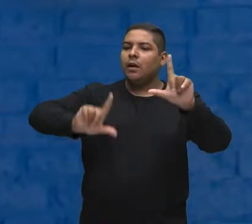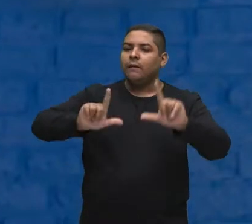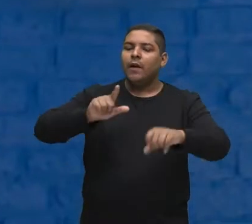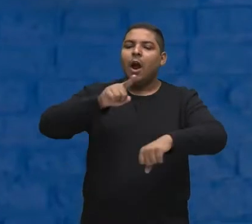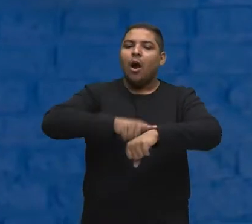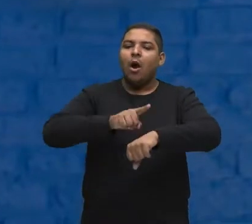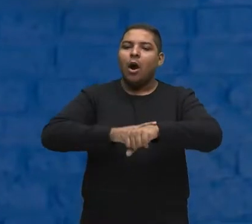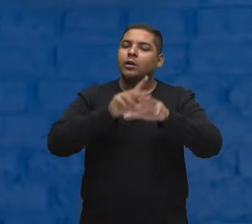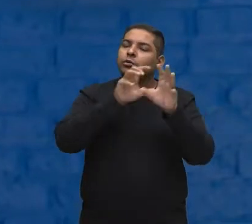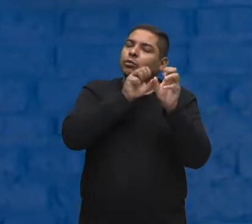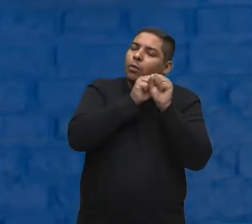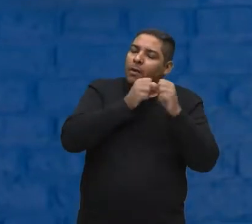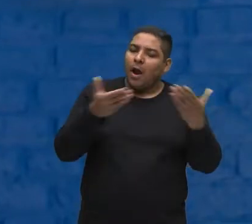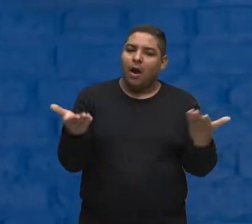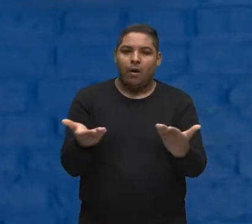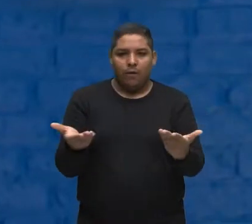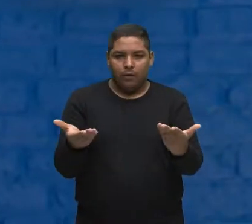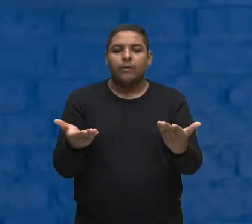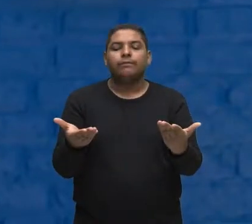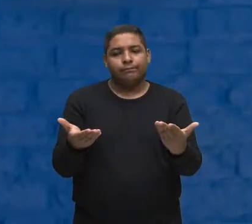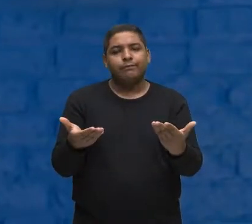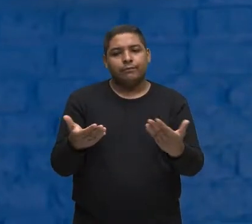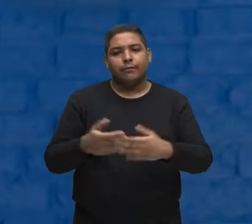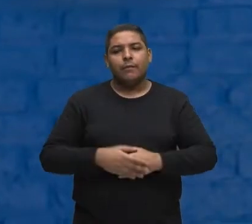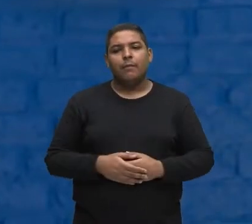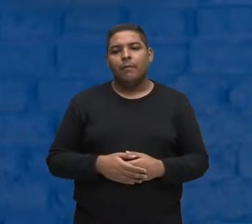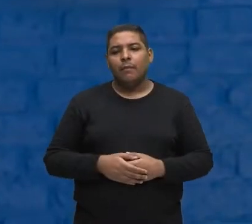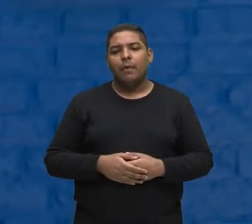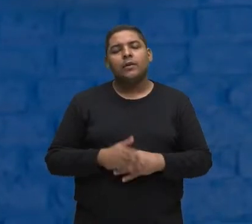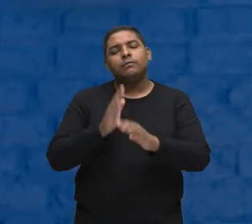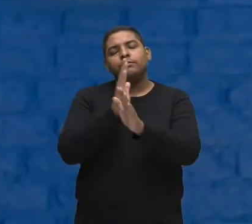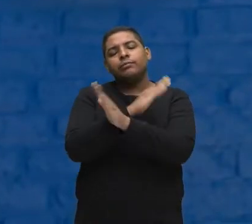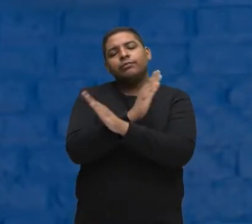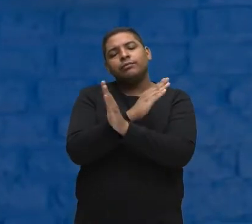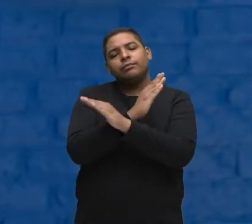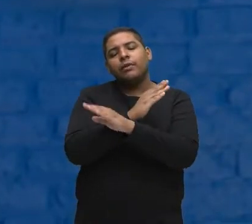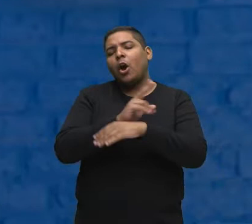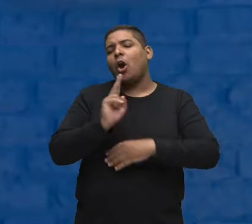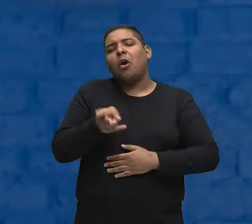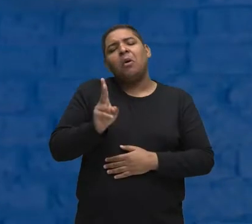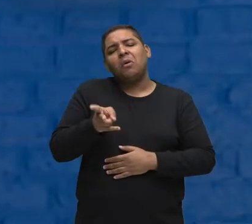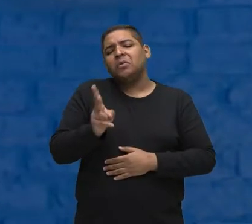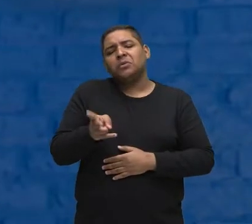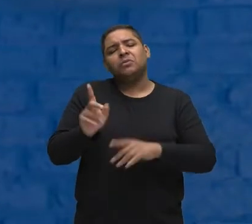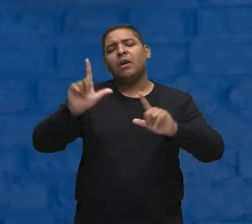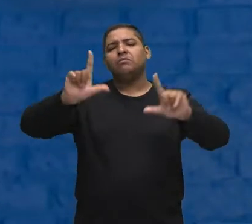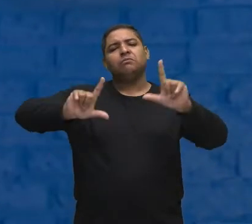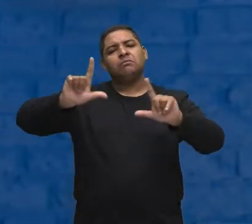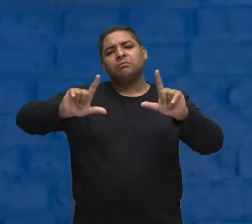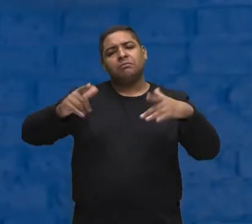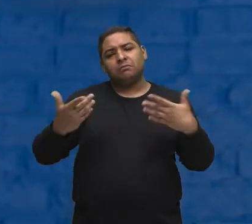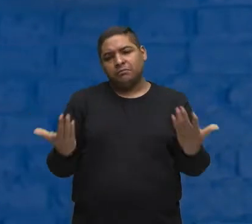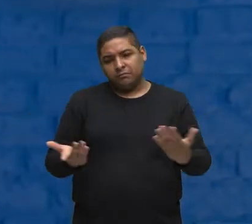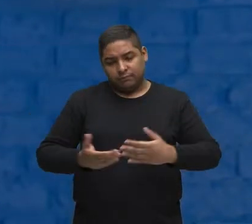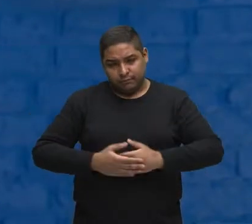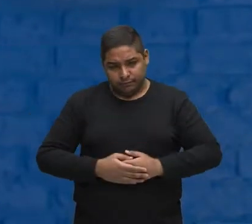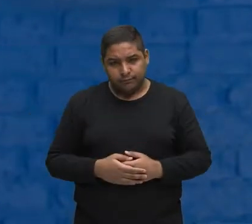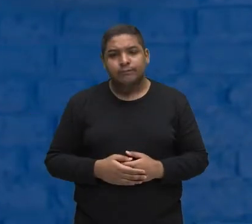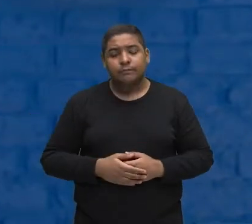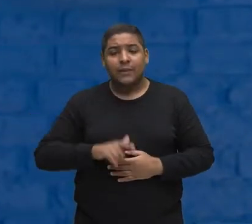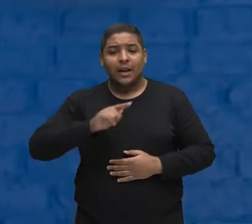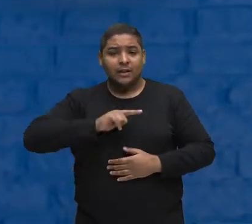pessoa pode extrapolar o seu horário de ficar na TV, né? Ou tem aquelas situações em